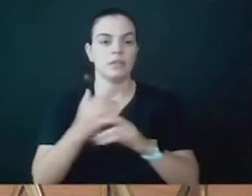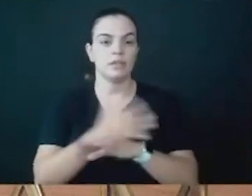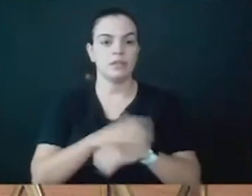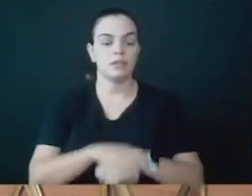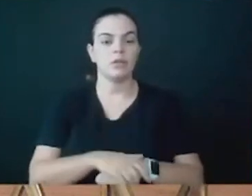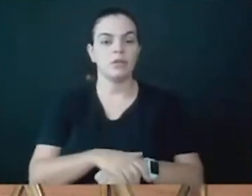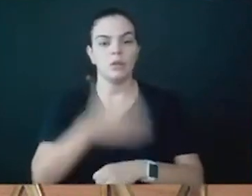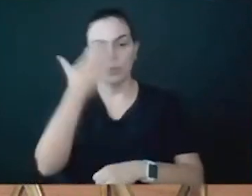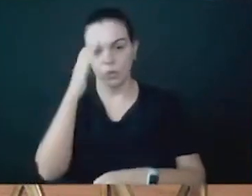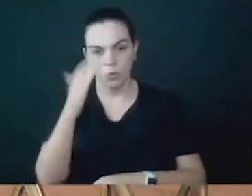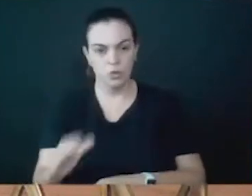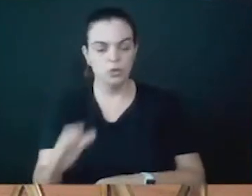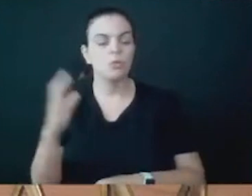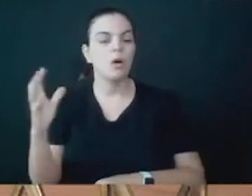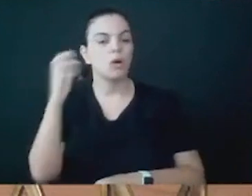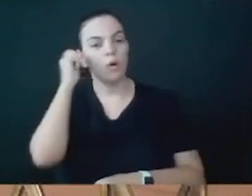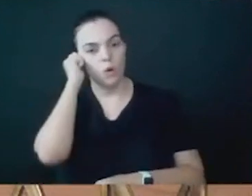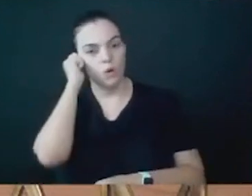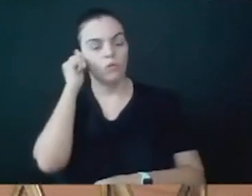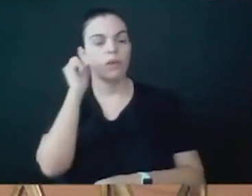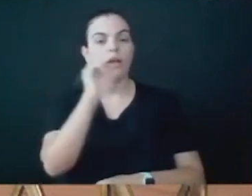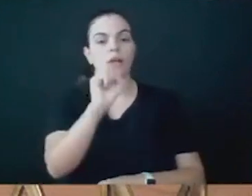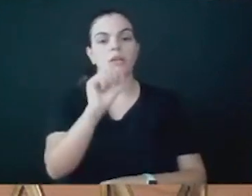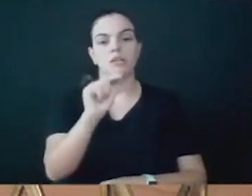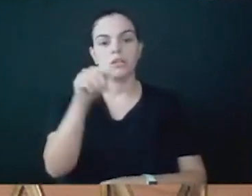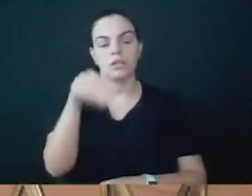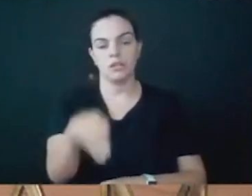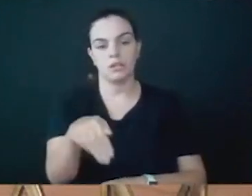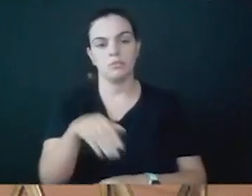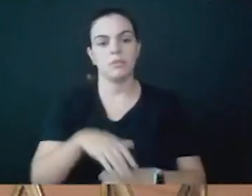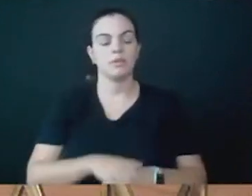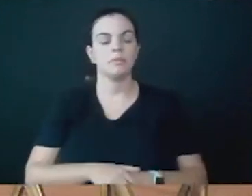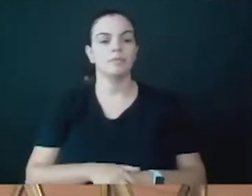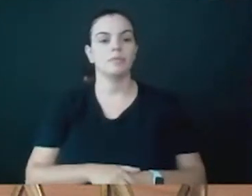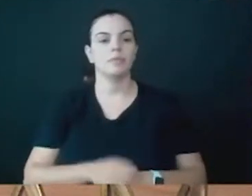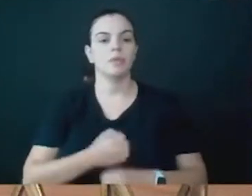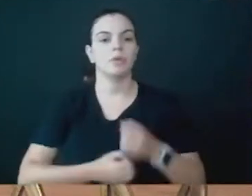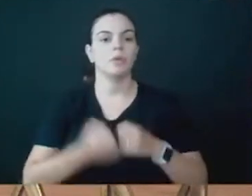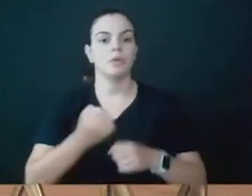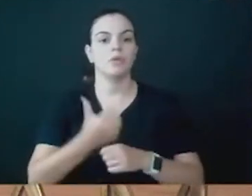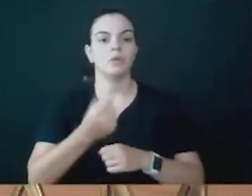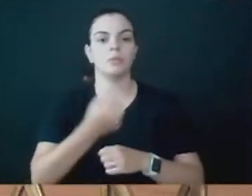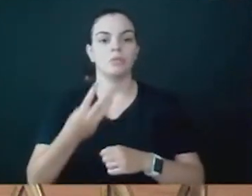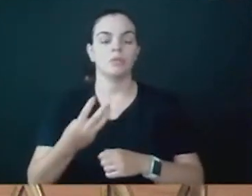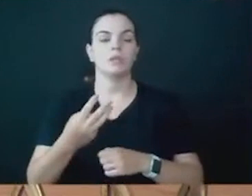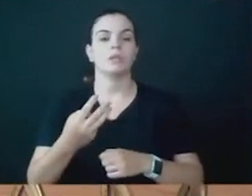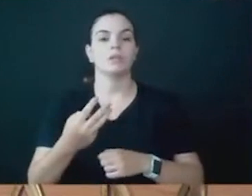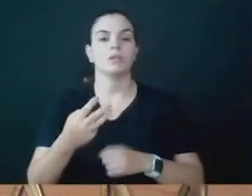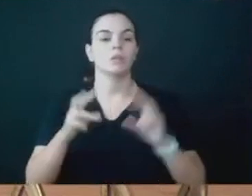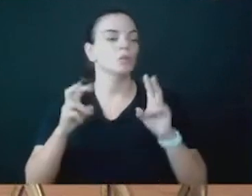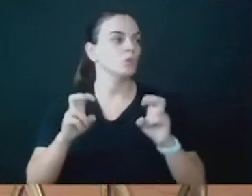Ouve, da SGM, como um quarto serviço. Em 2023, aprovação de loteamento do